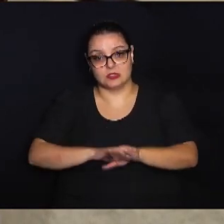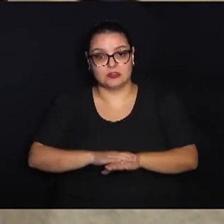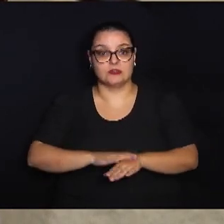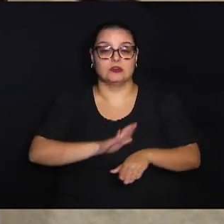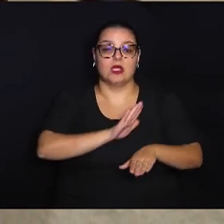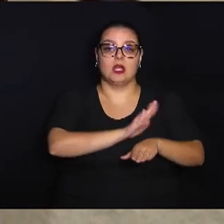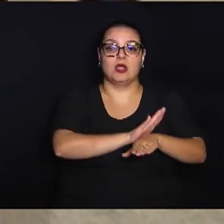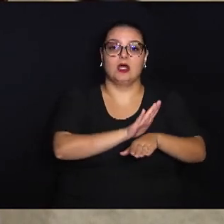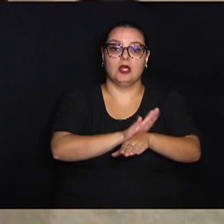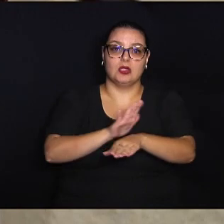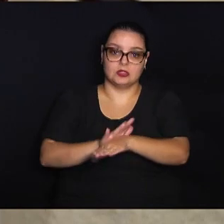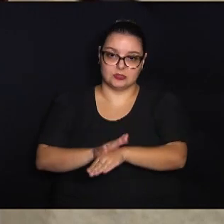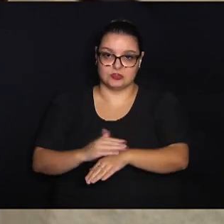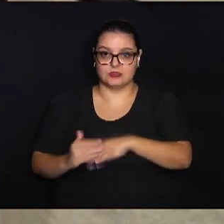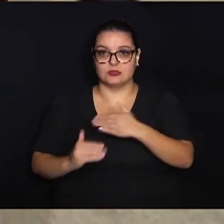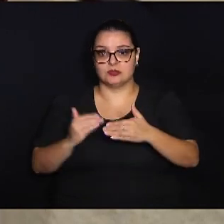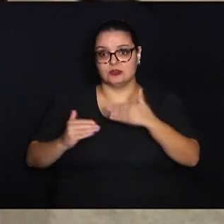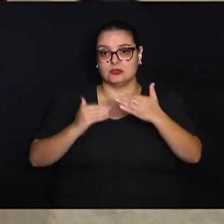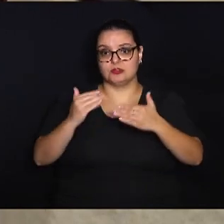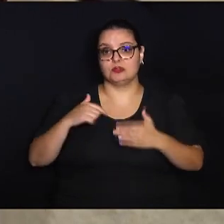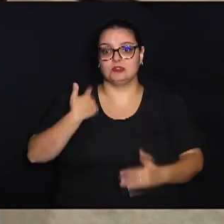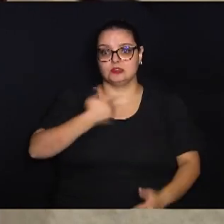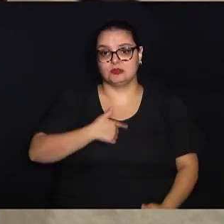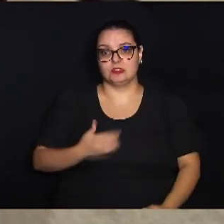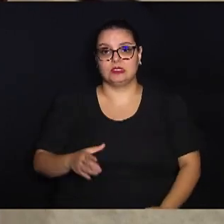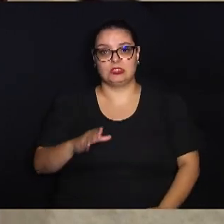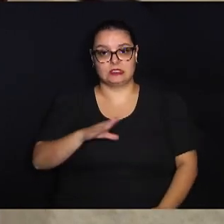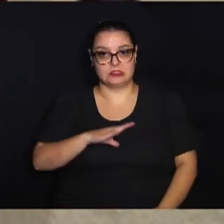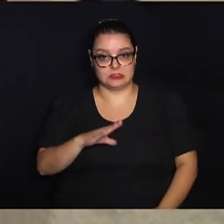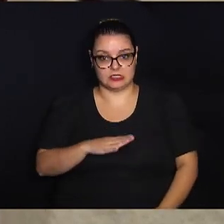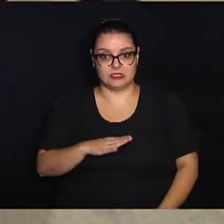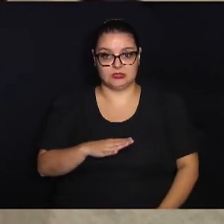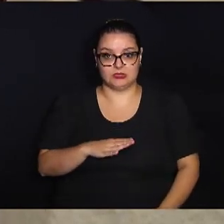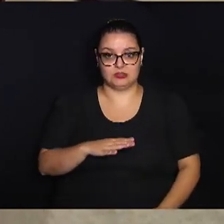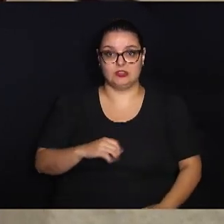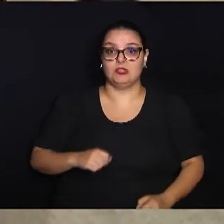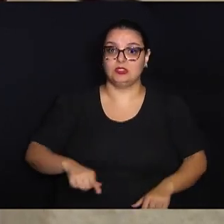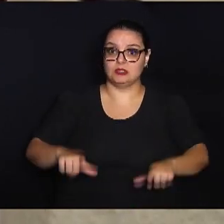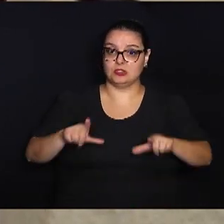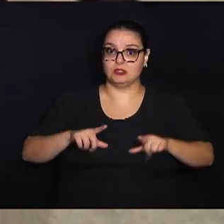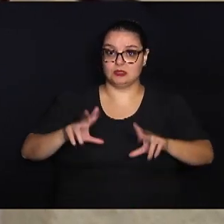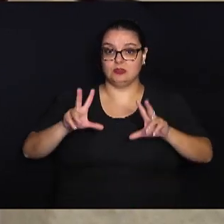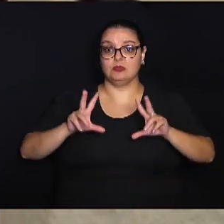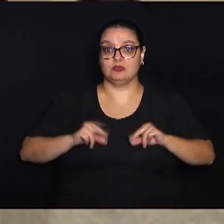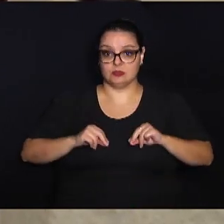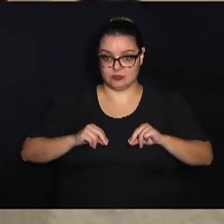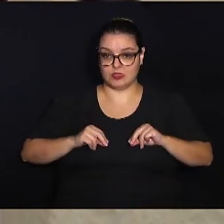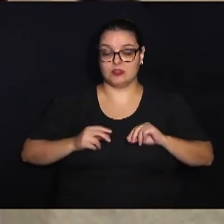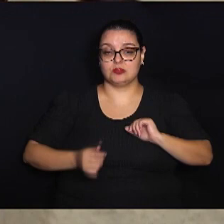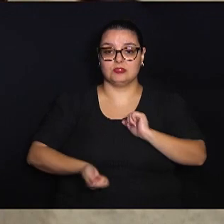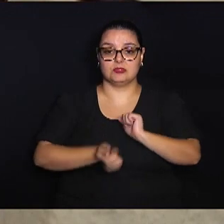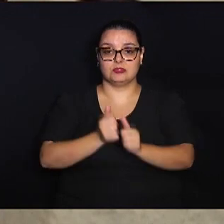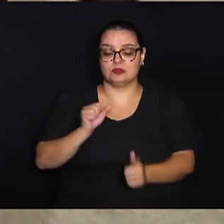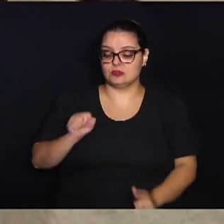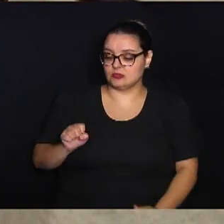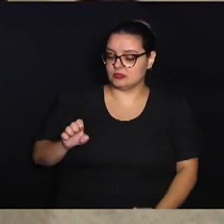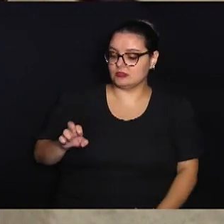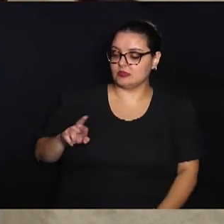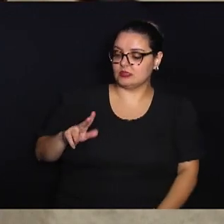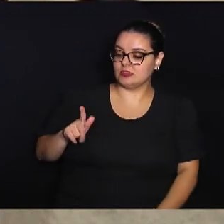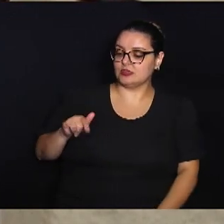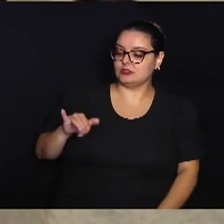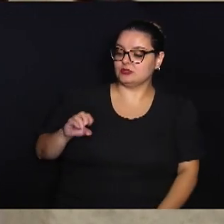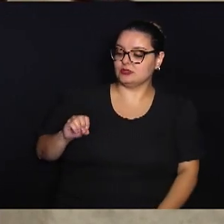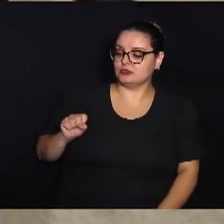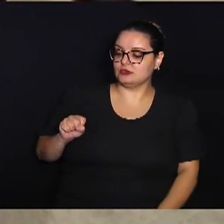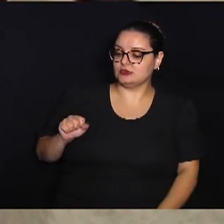contribuem com o desenvolvimento da nossa cidade. E o diploma de mérito esportivo Sérgio José Salvucci, ele